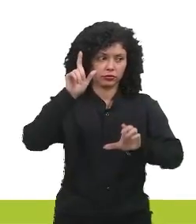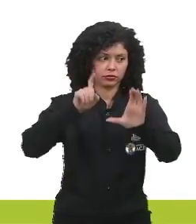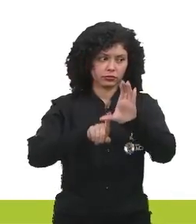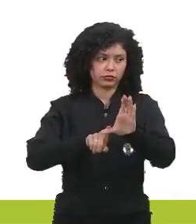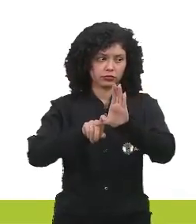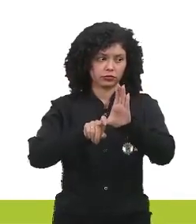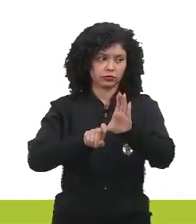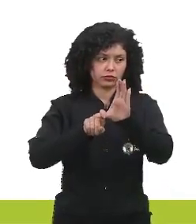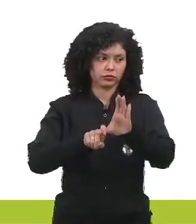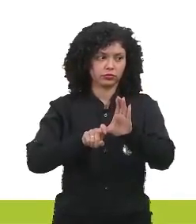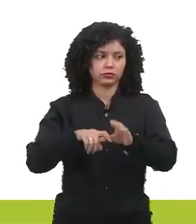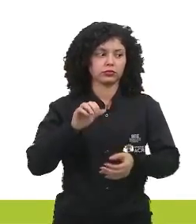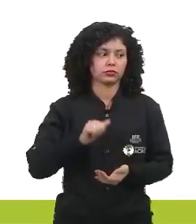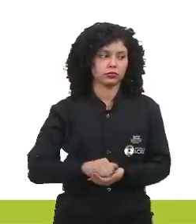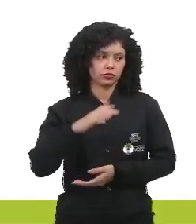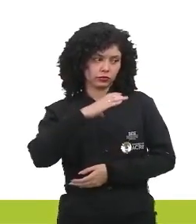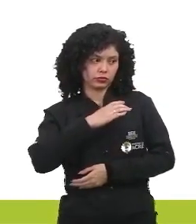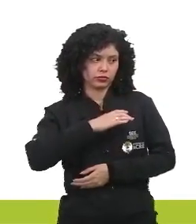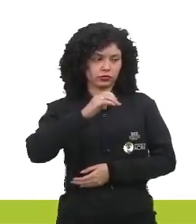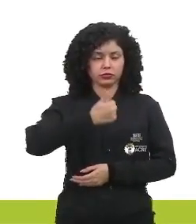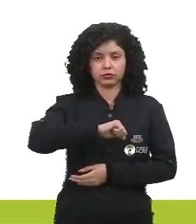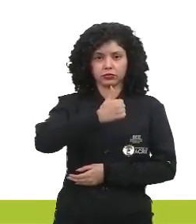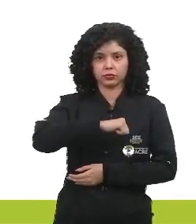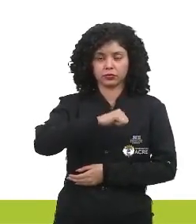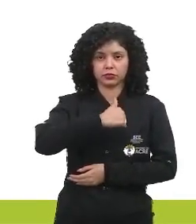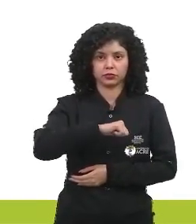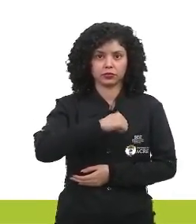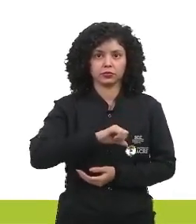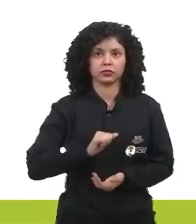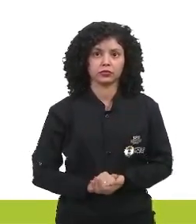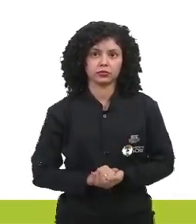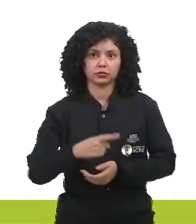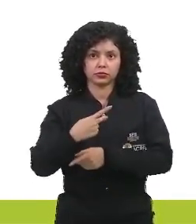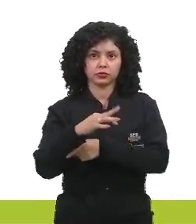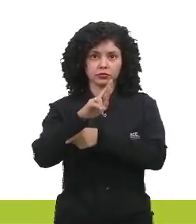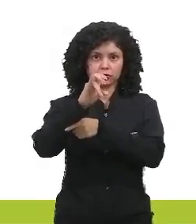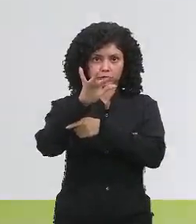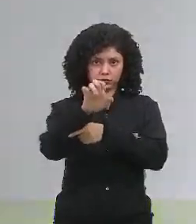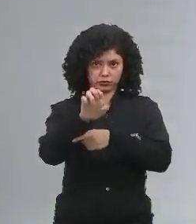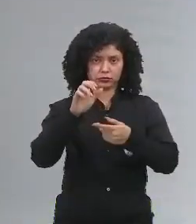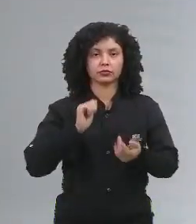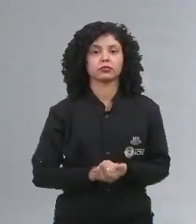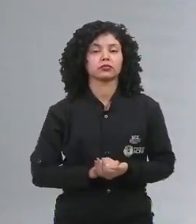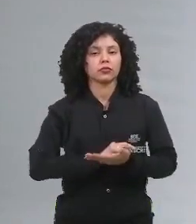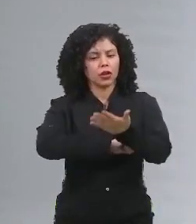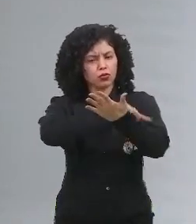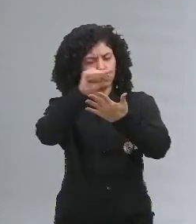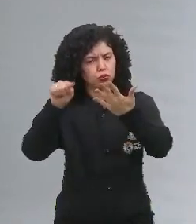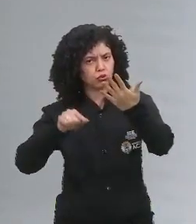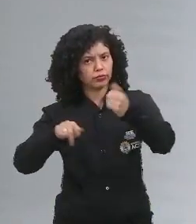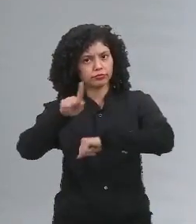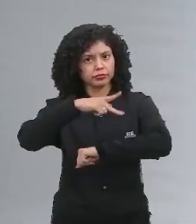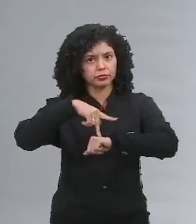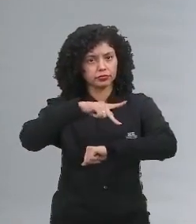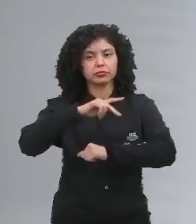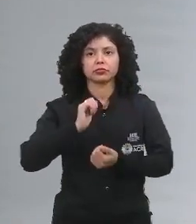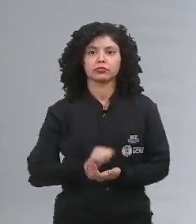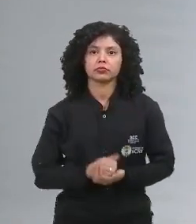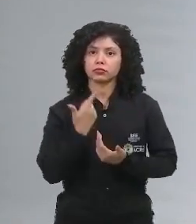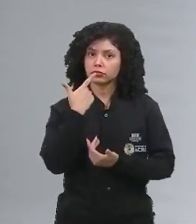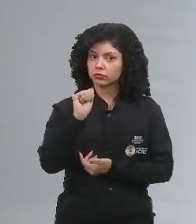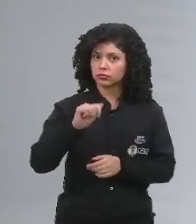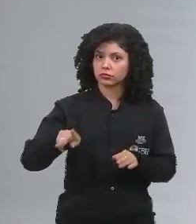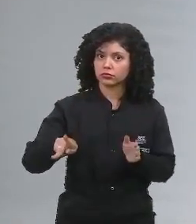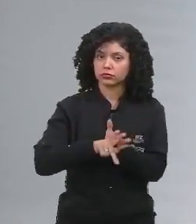Equatorial, Moçambique, Portugal, Timor-Leste, São Tomé e Príncipe. Lembrando que esses países, eles falam a língua portuguesa